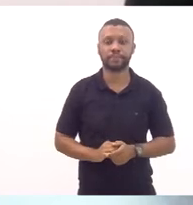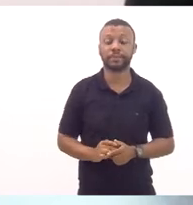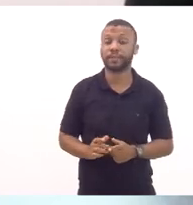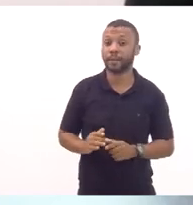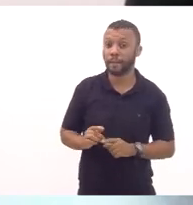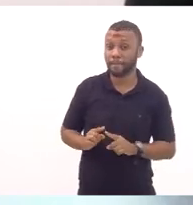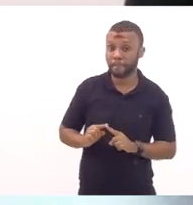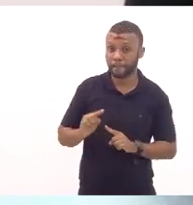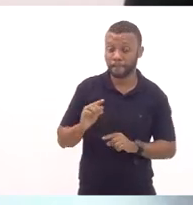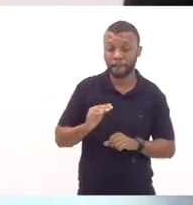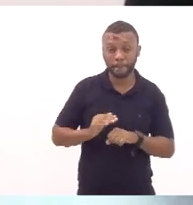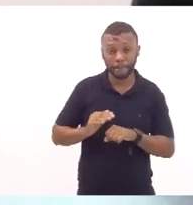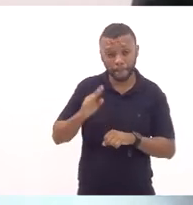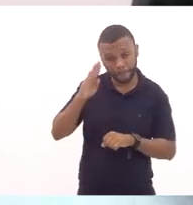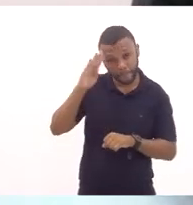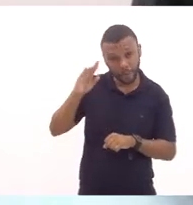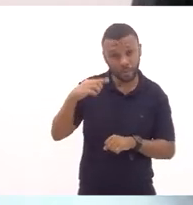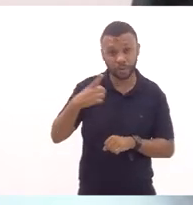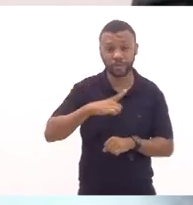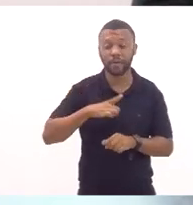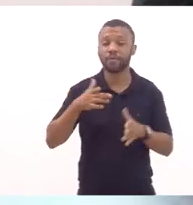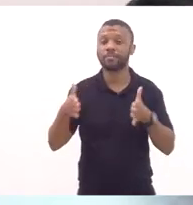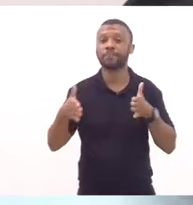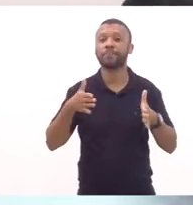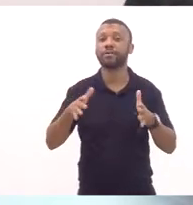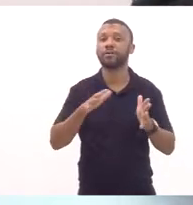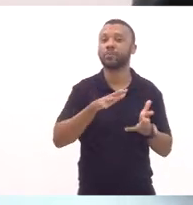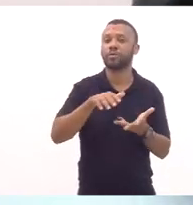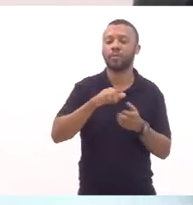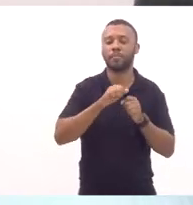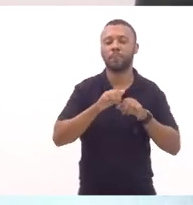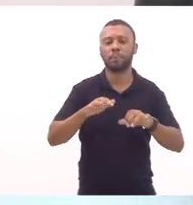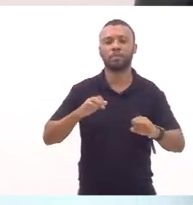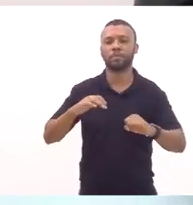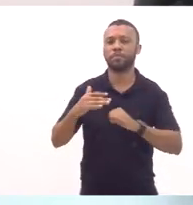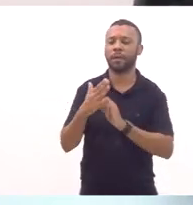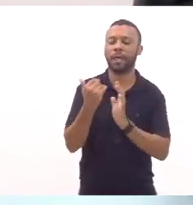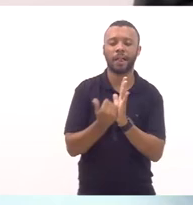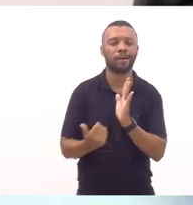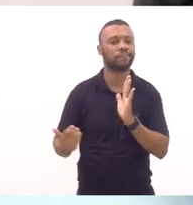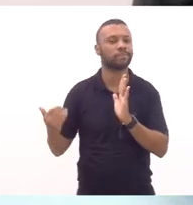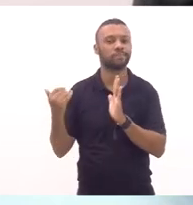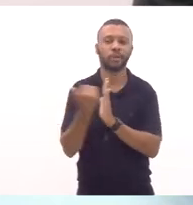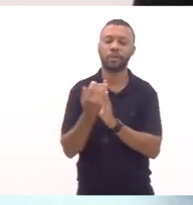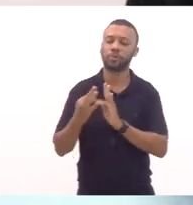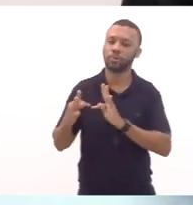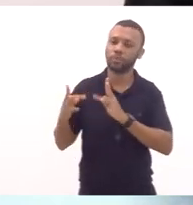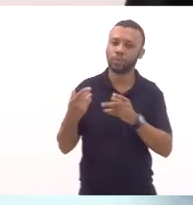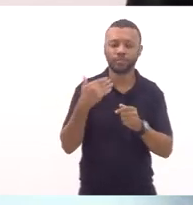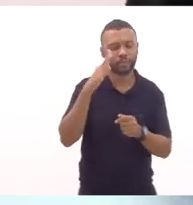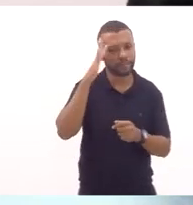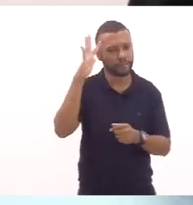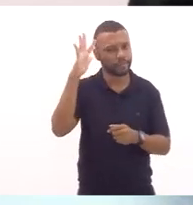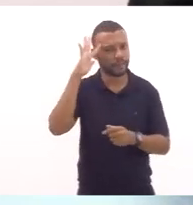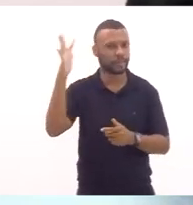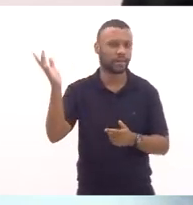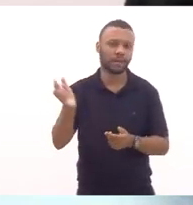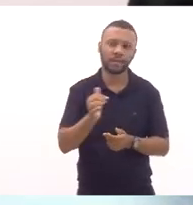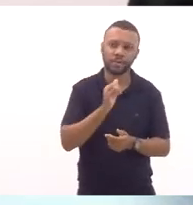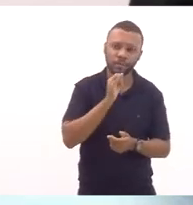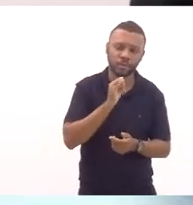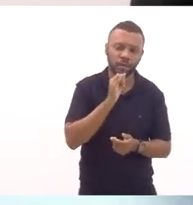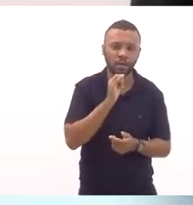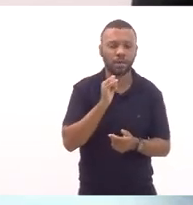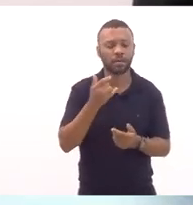uma pandemia. A pandemia, ela radicalizou tudo o que se possa imaginar em termos de